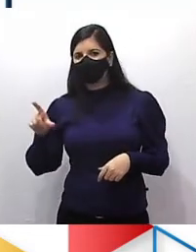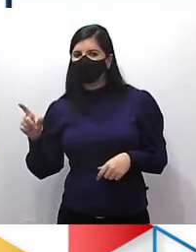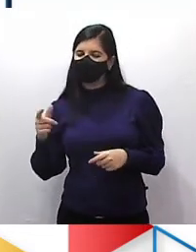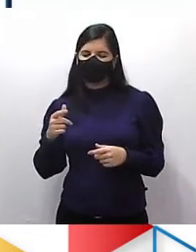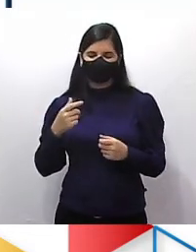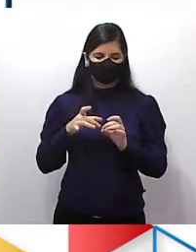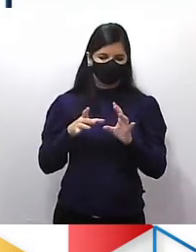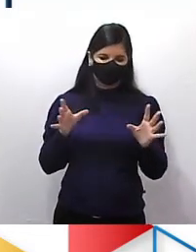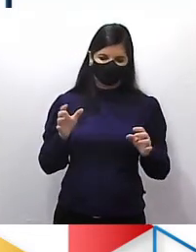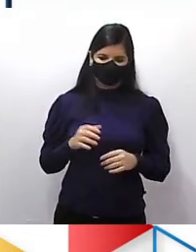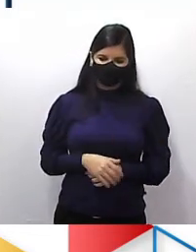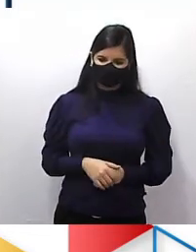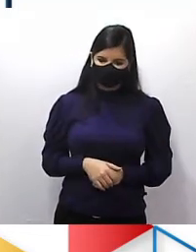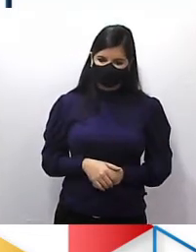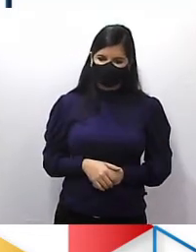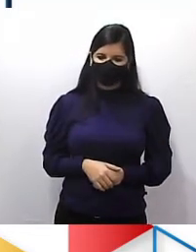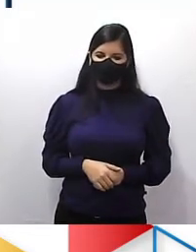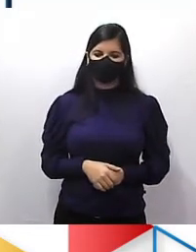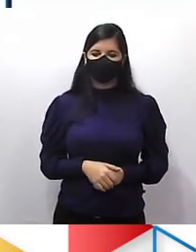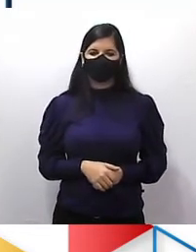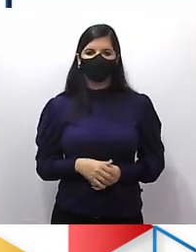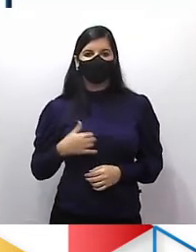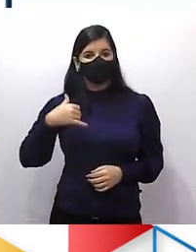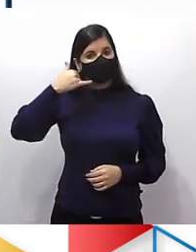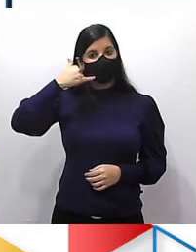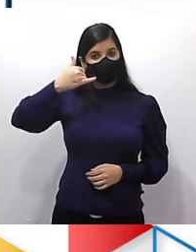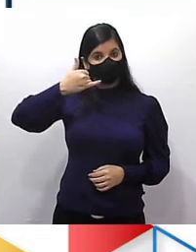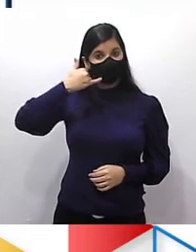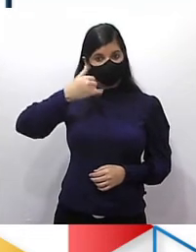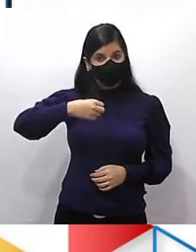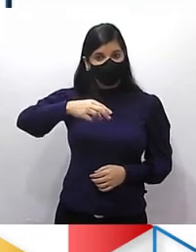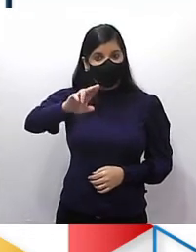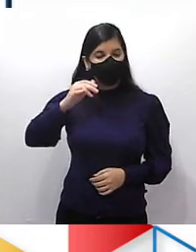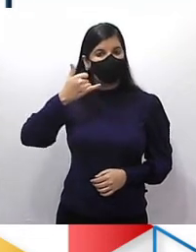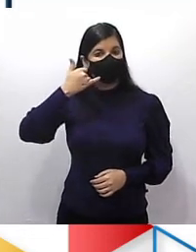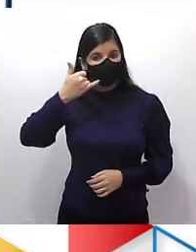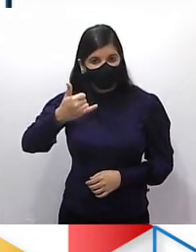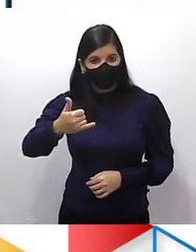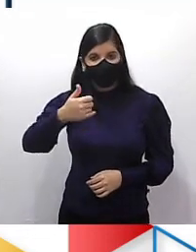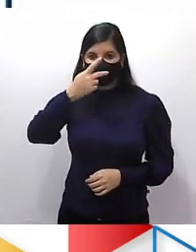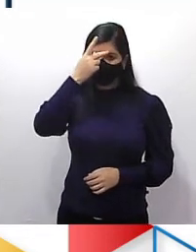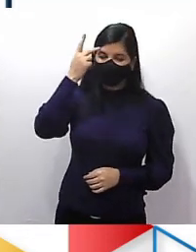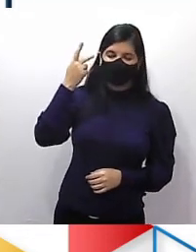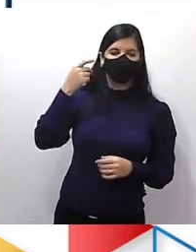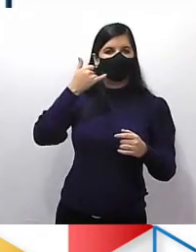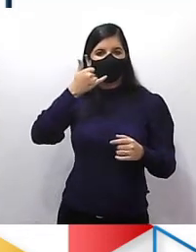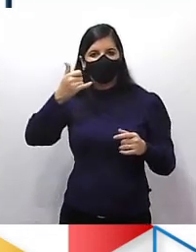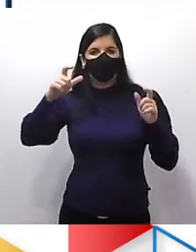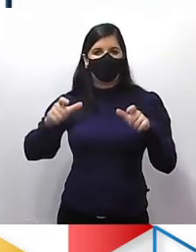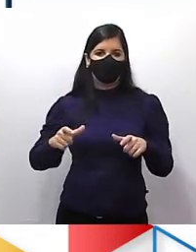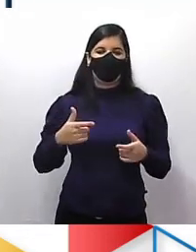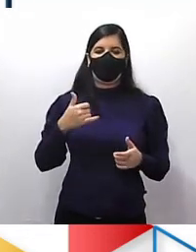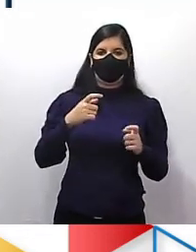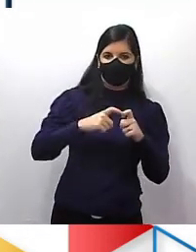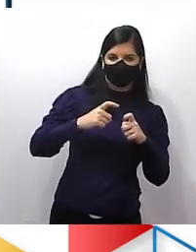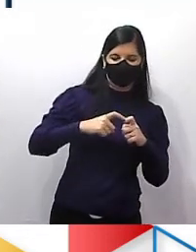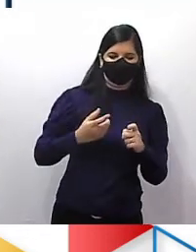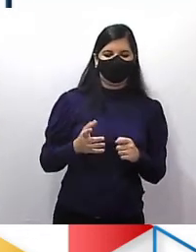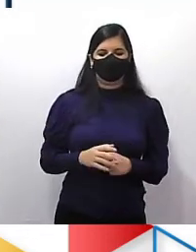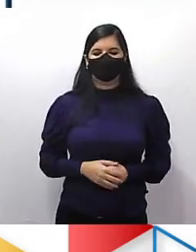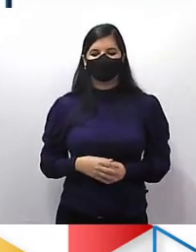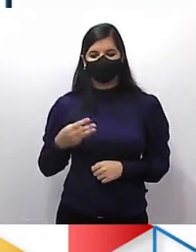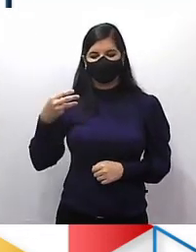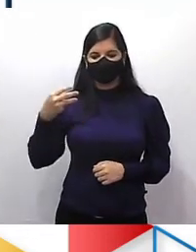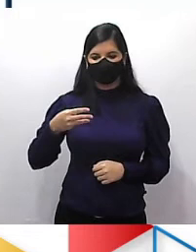também. Então, I'm going to call to. Eu estou indo ligar para alguém ou para algum lugar, um consultório. Number